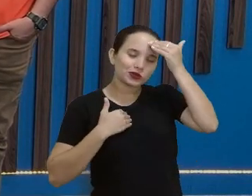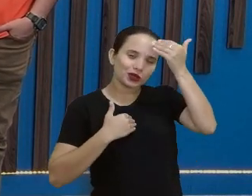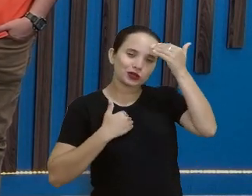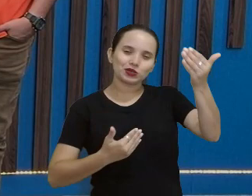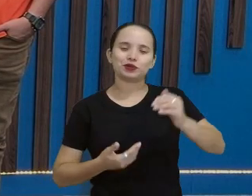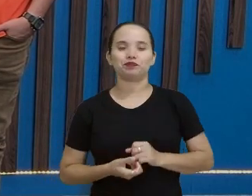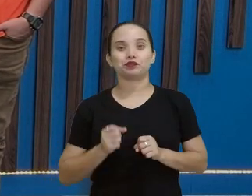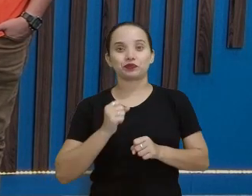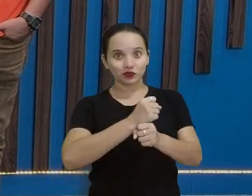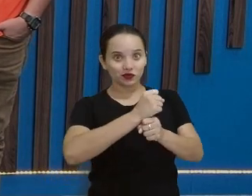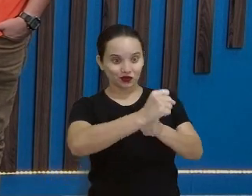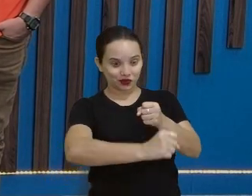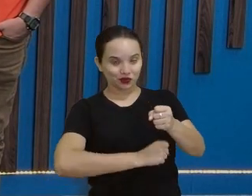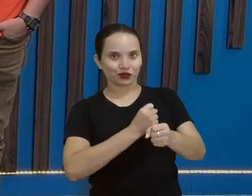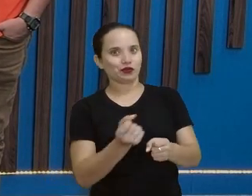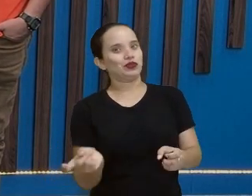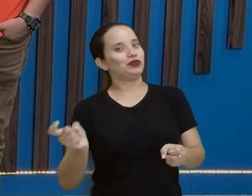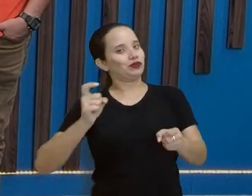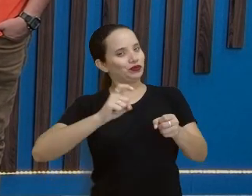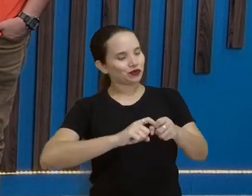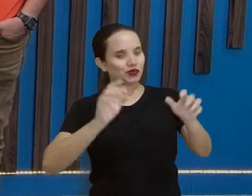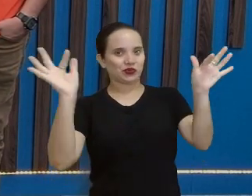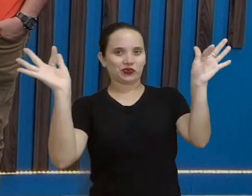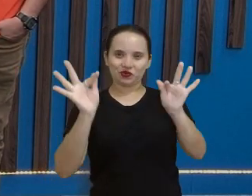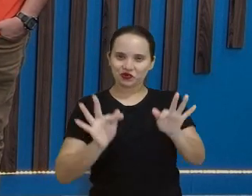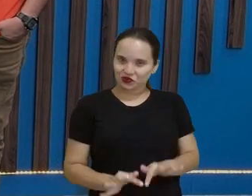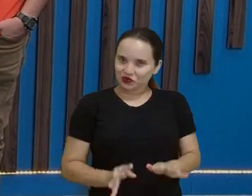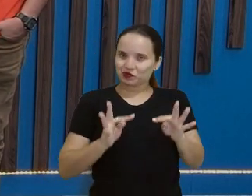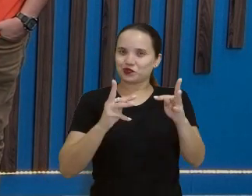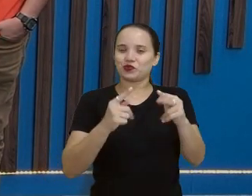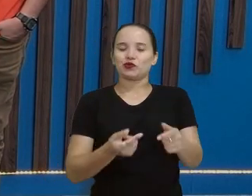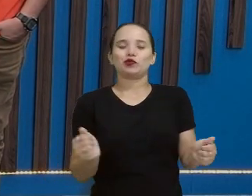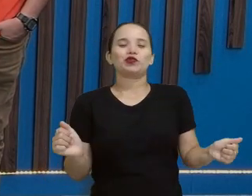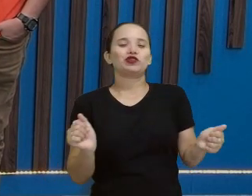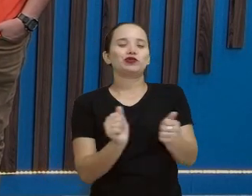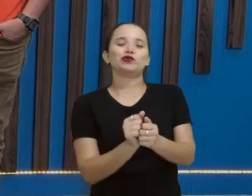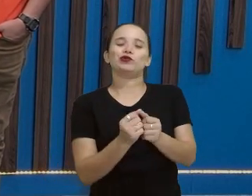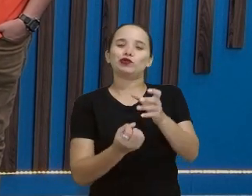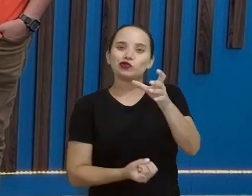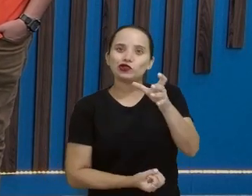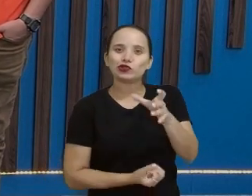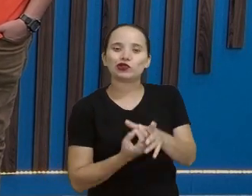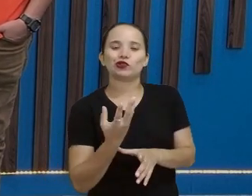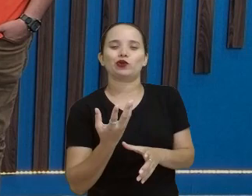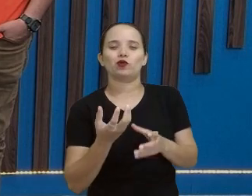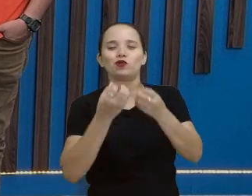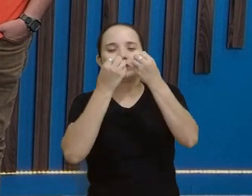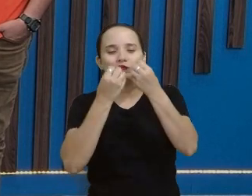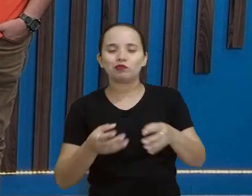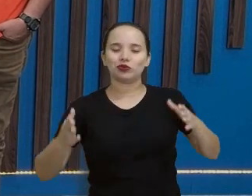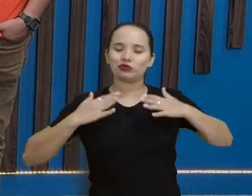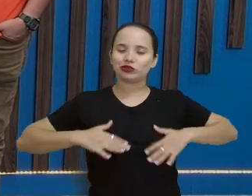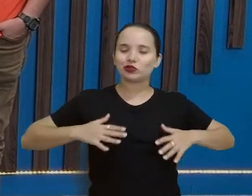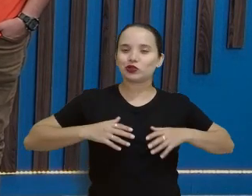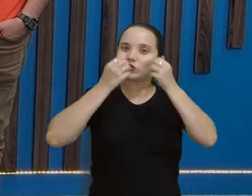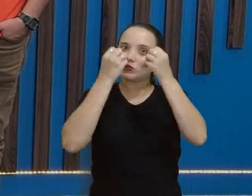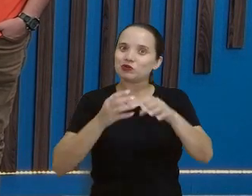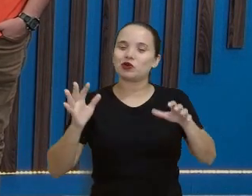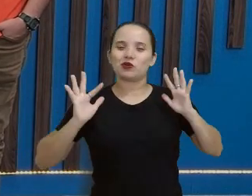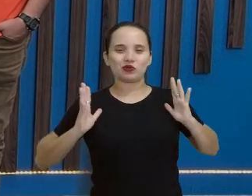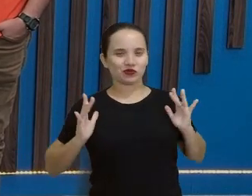gente volta, muito felizes, assim, por tudo que construímos com vocês. Bom descanso, boas férias